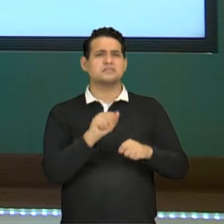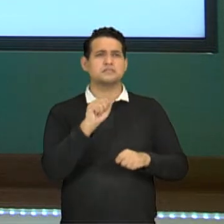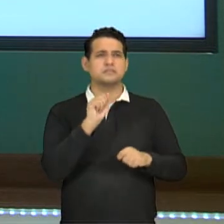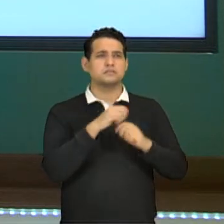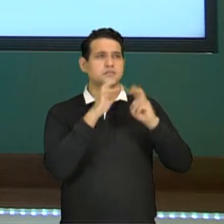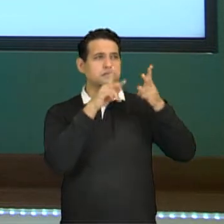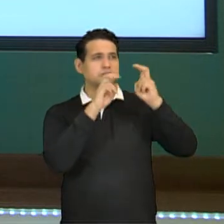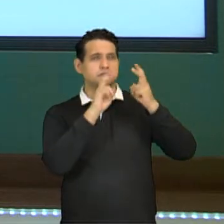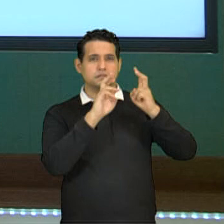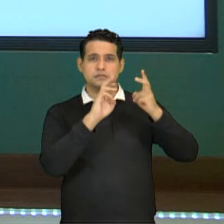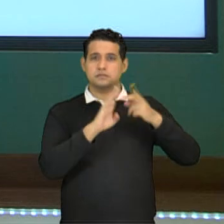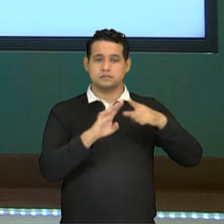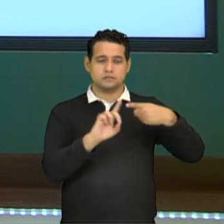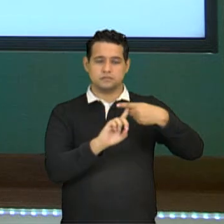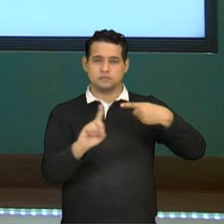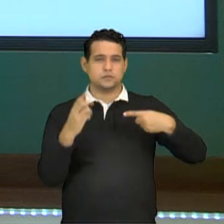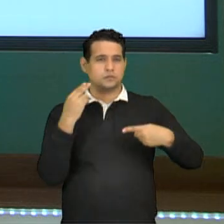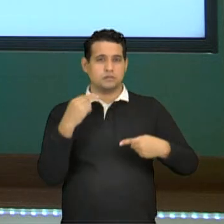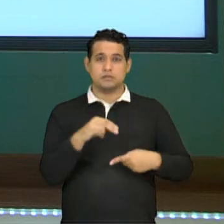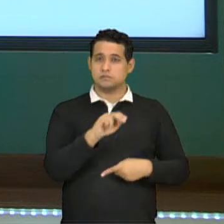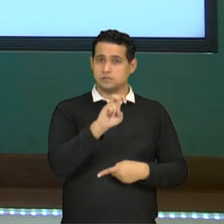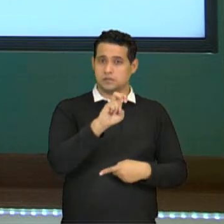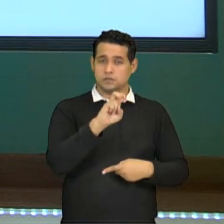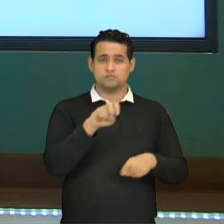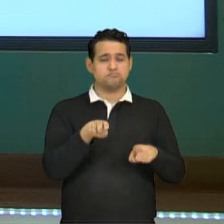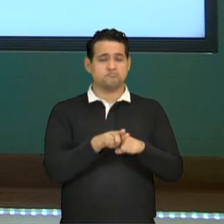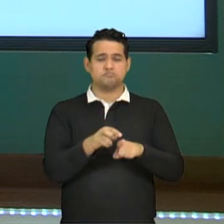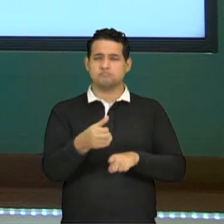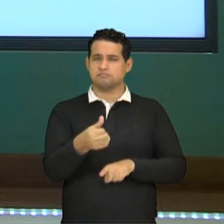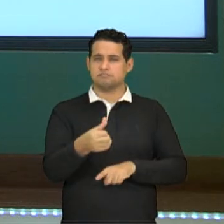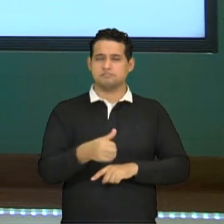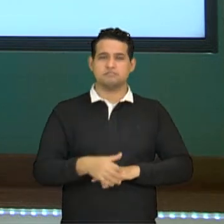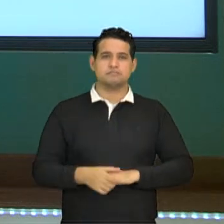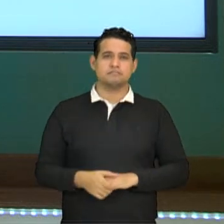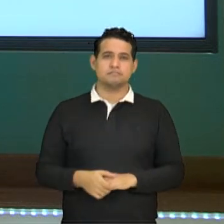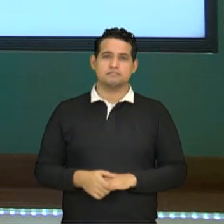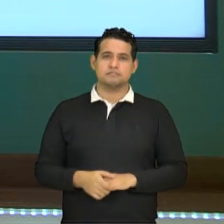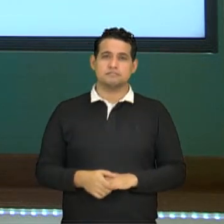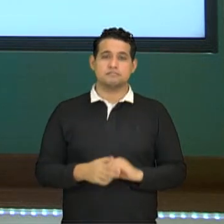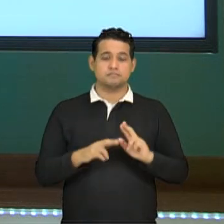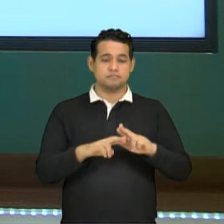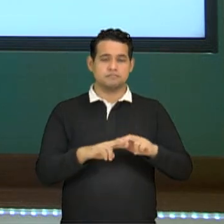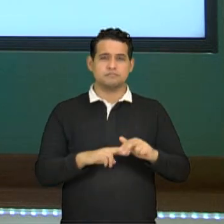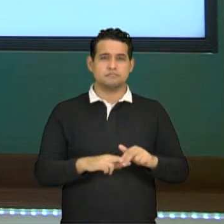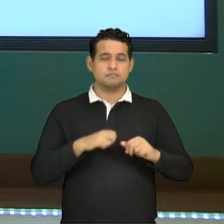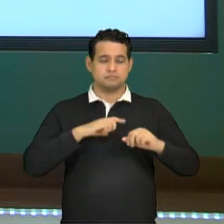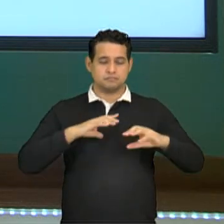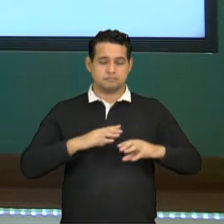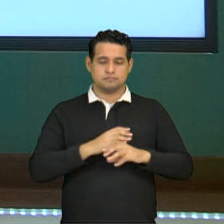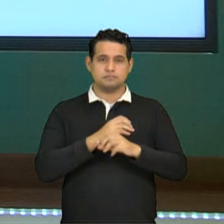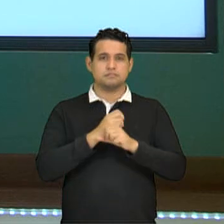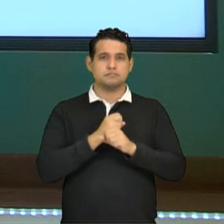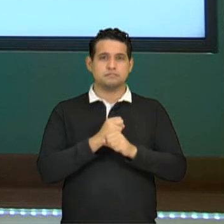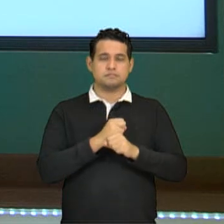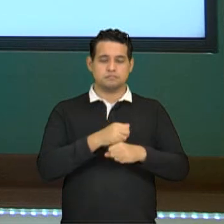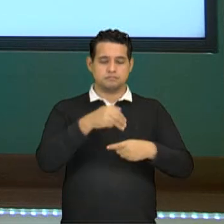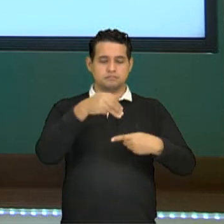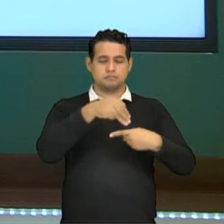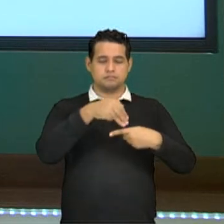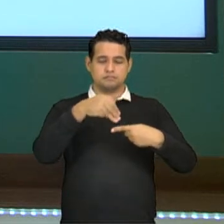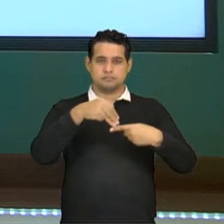o denominador comum entre 5 e 6, ok? Para isso, eu calculo o